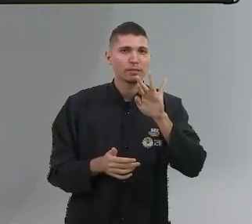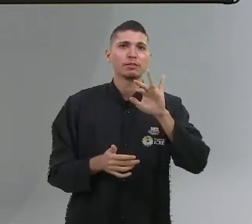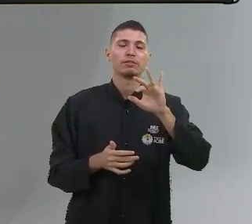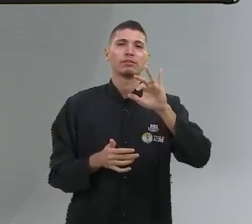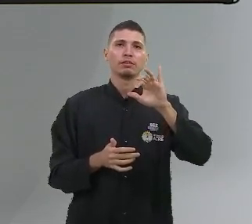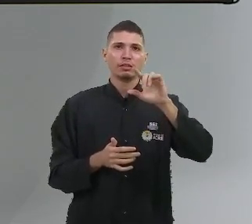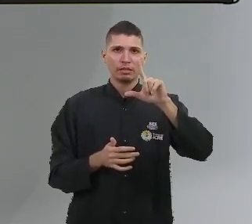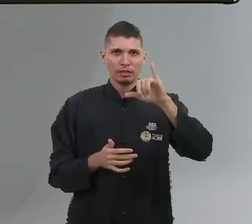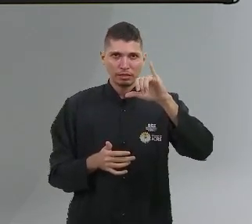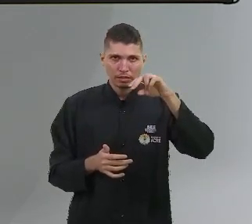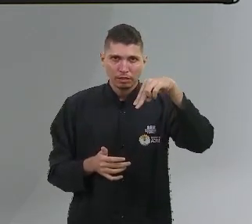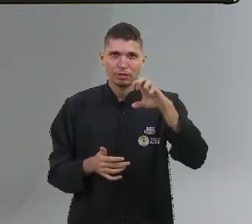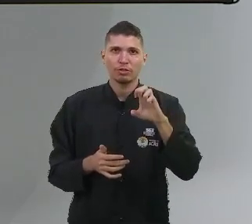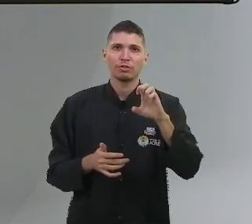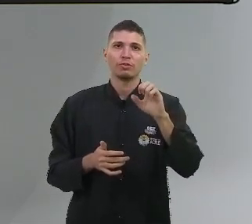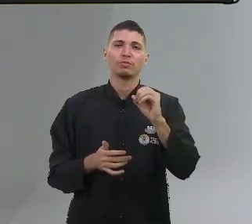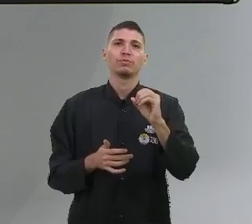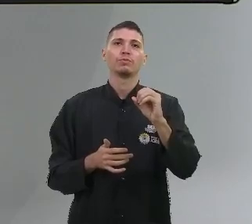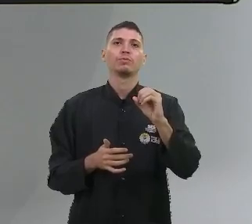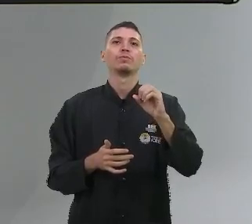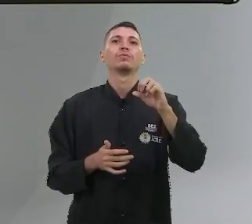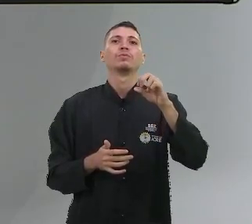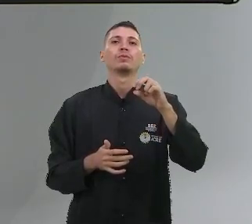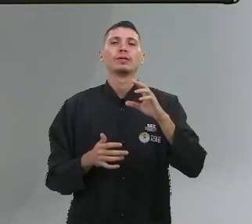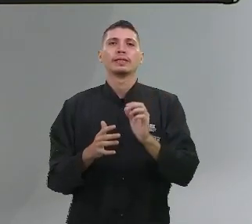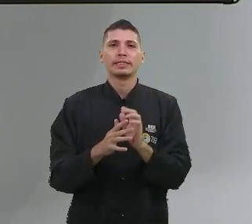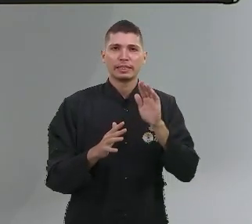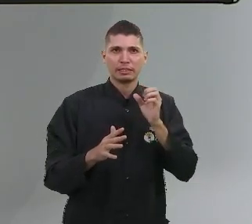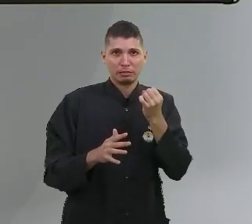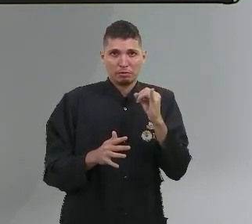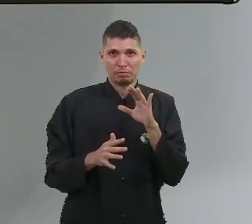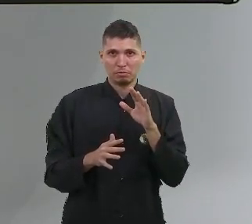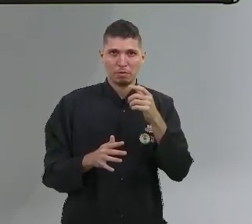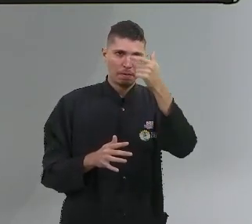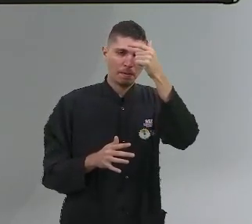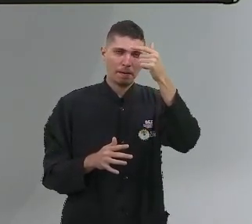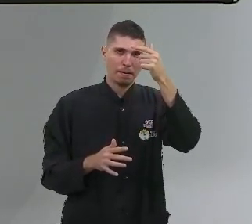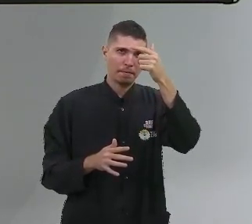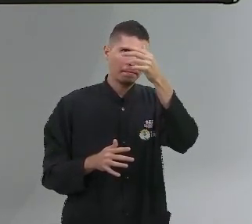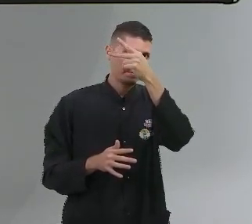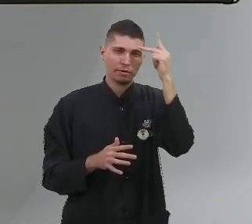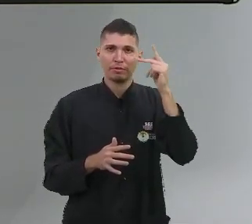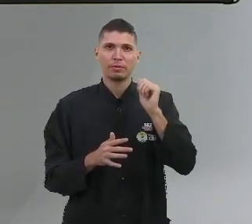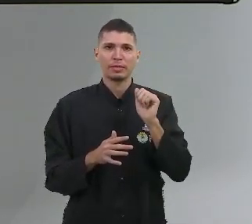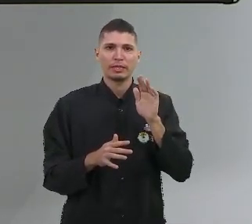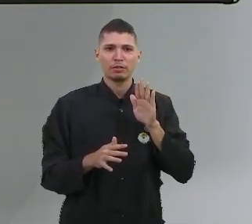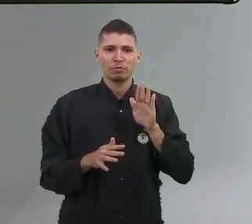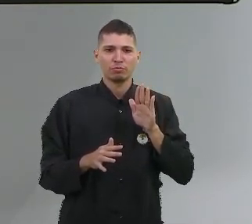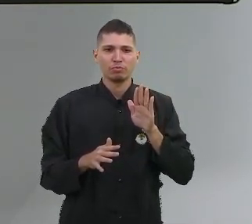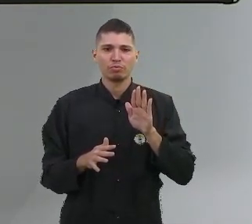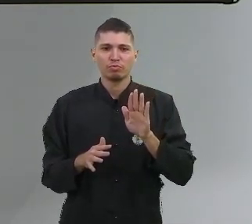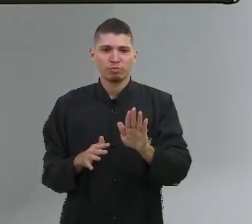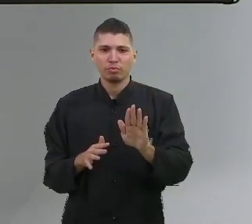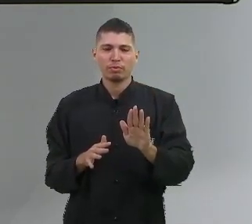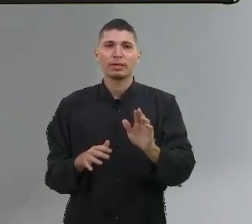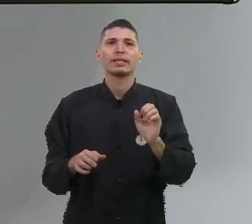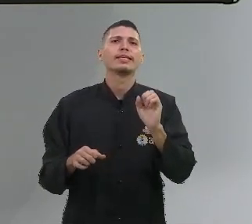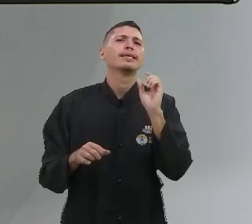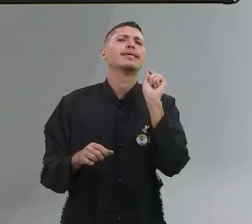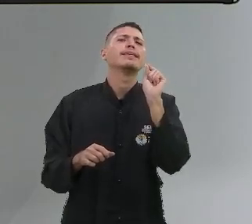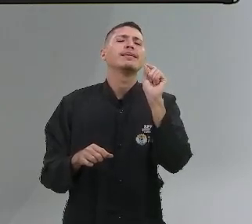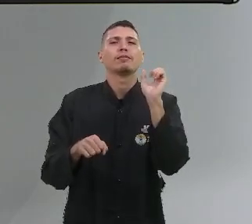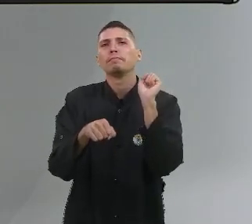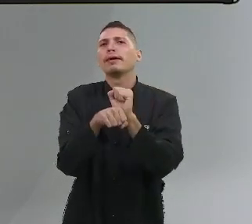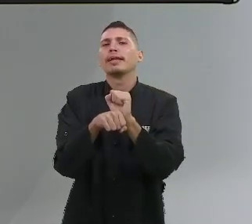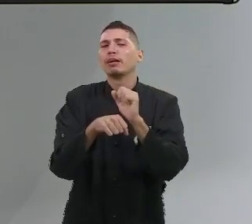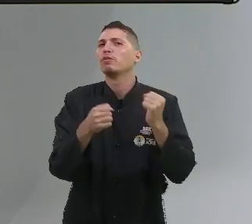Então, primeiramente a pessoa pisou lá no freio, a tendência de parar, de frear quem? O carro. Porém, as pessoas, os